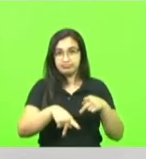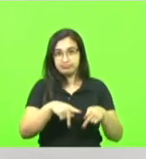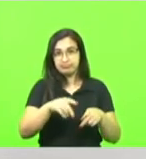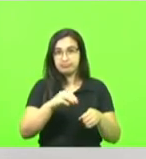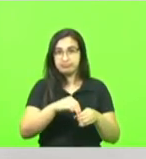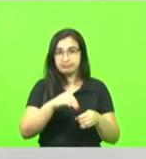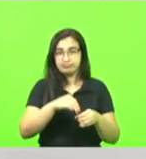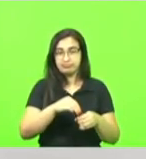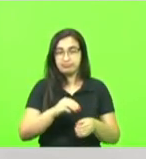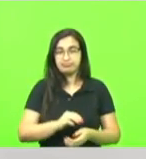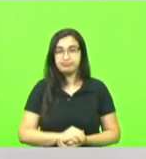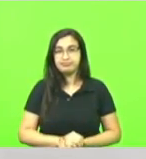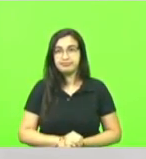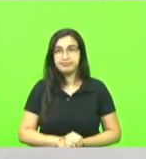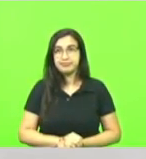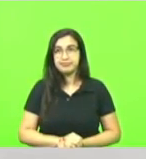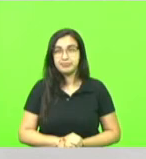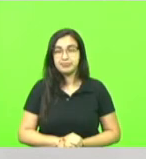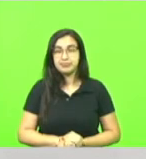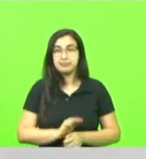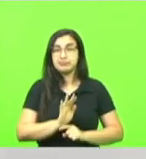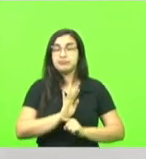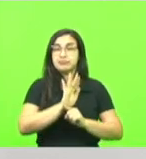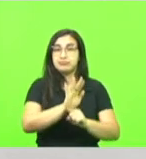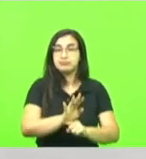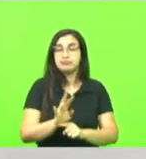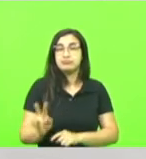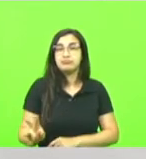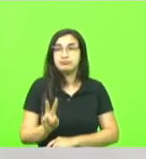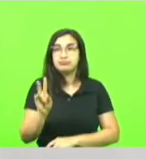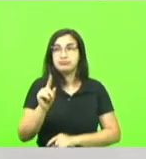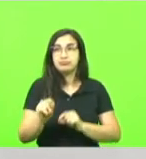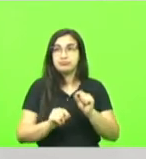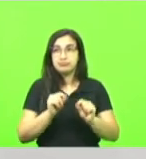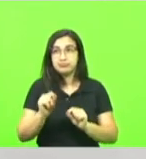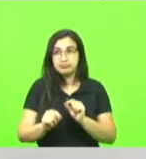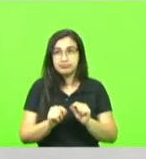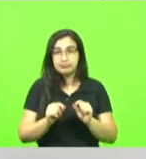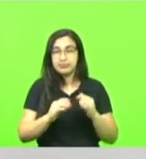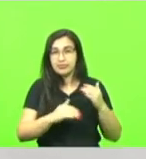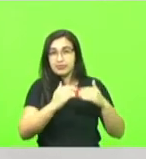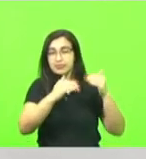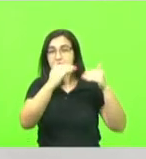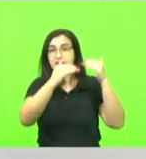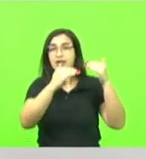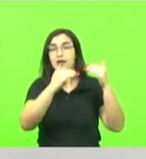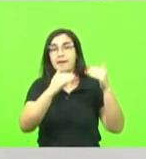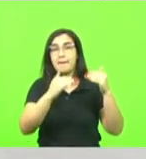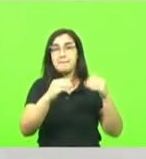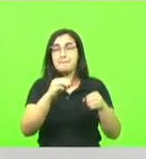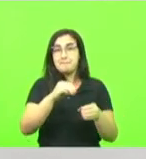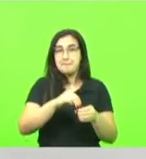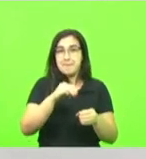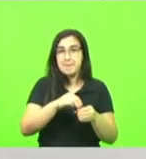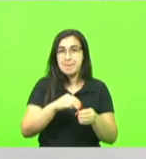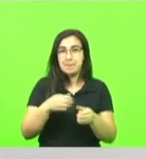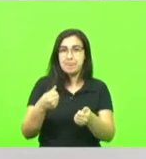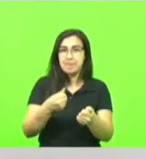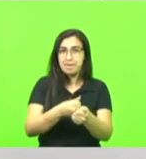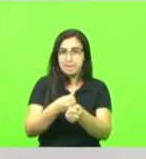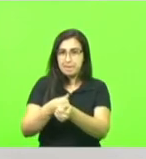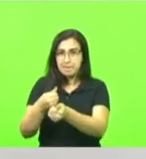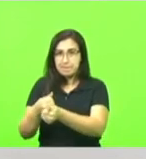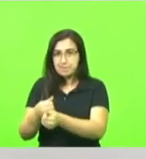Itupuranga. Vai agregar valor também e vai agregar desenvolvimento para os municípios vizinhos.